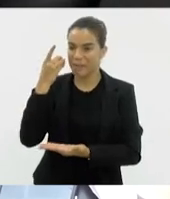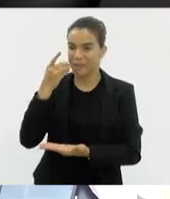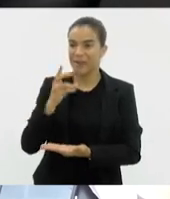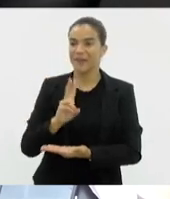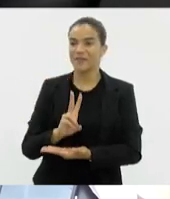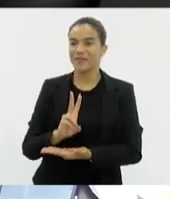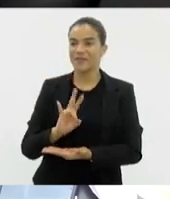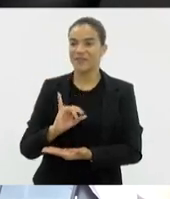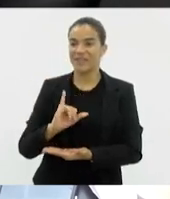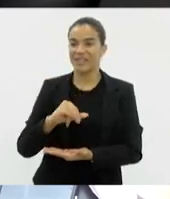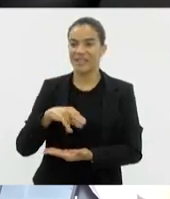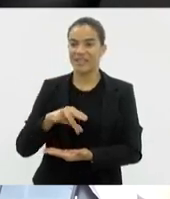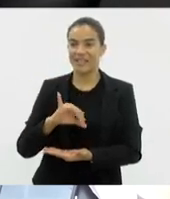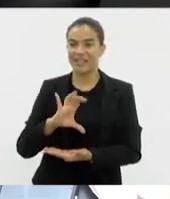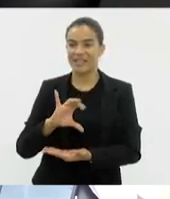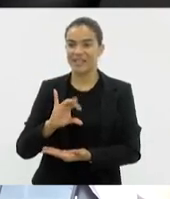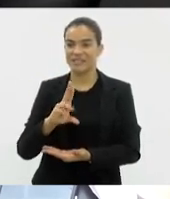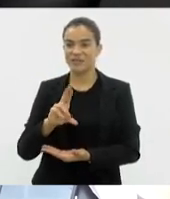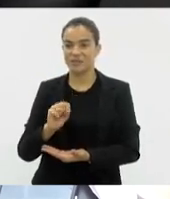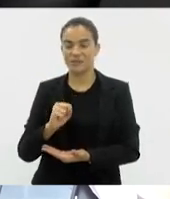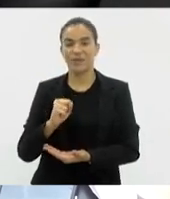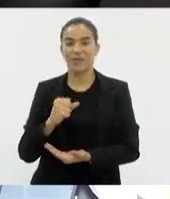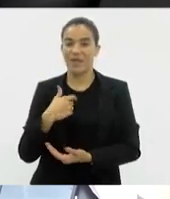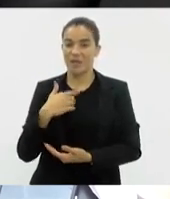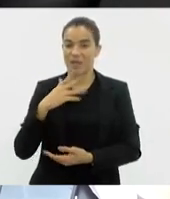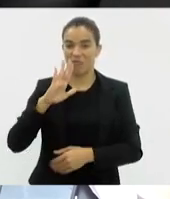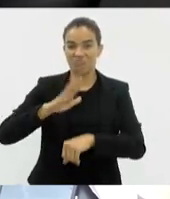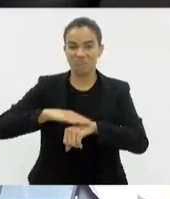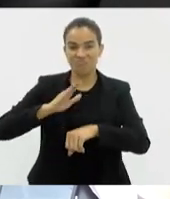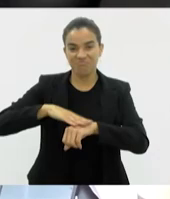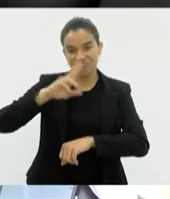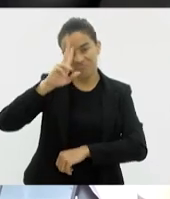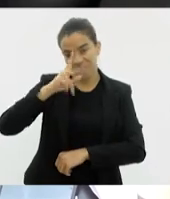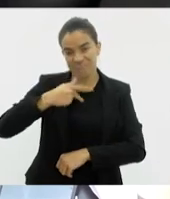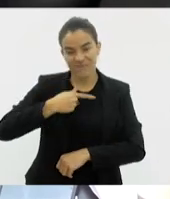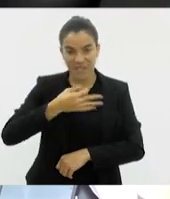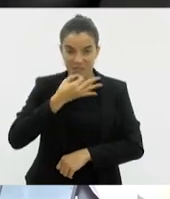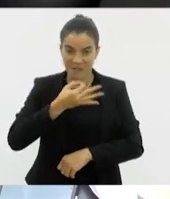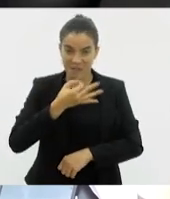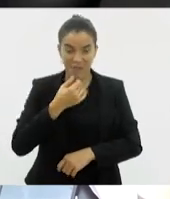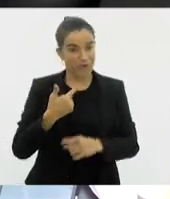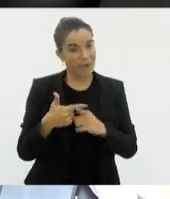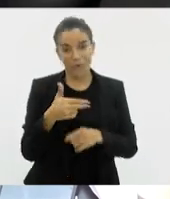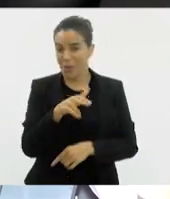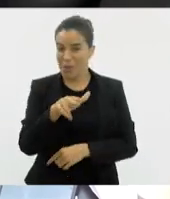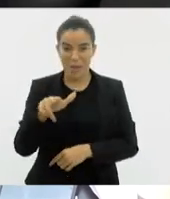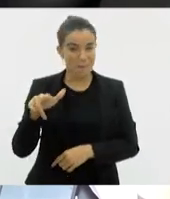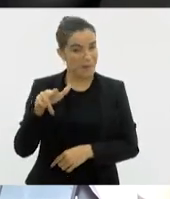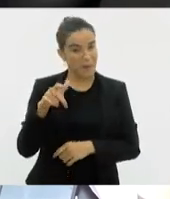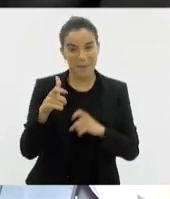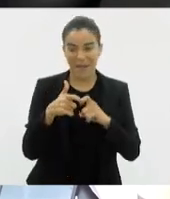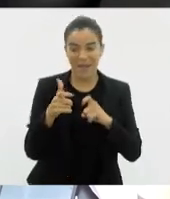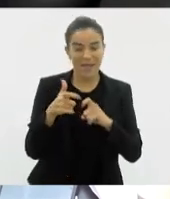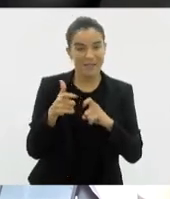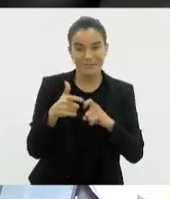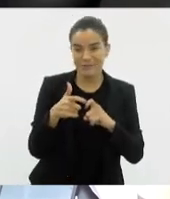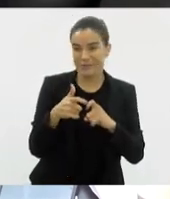Vinícius Cozzolino. Faço autocrítica que não tenho nenhum irmão médico, porque eu vou puxar a orelha dele, que